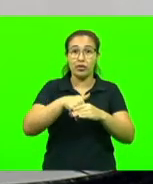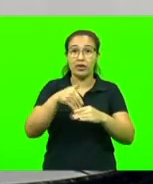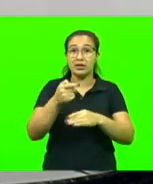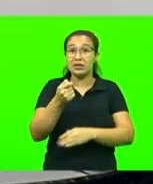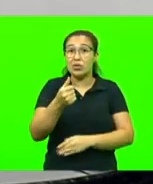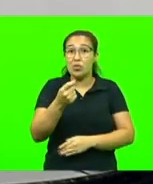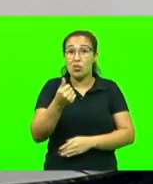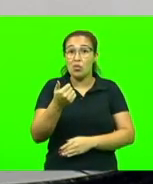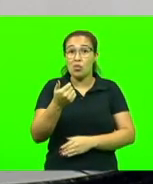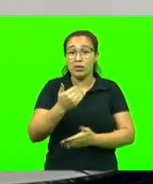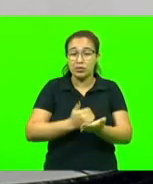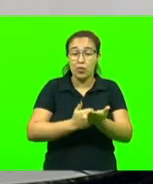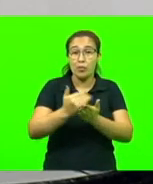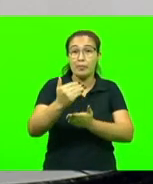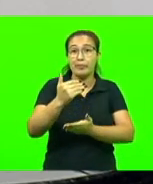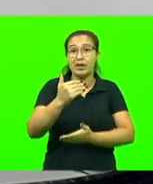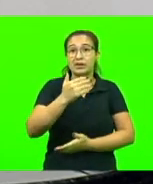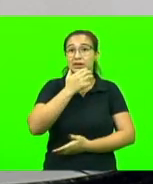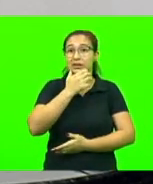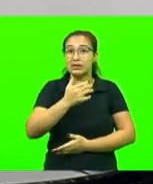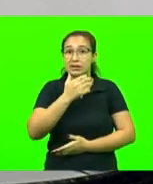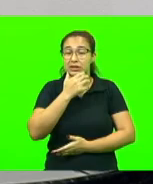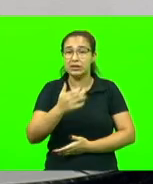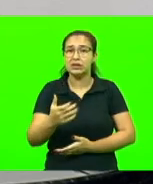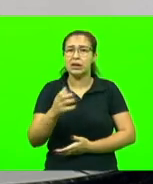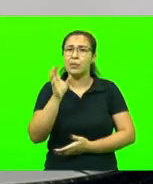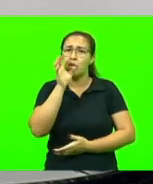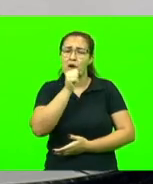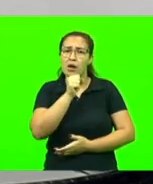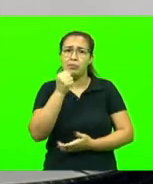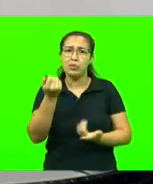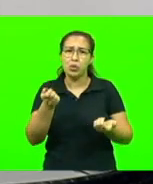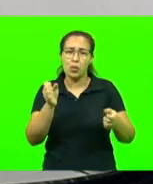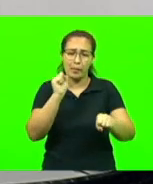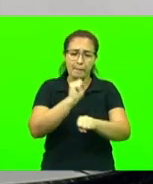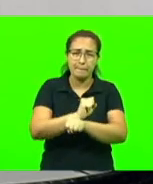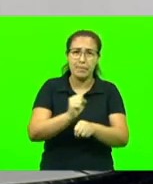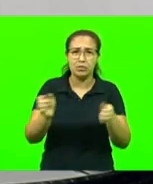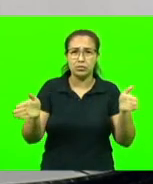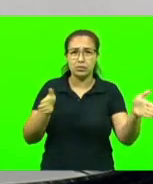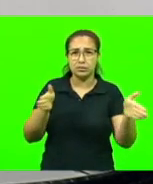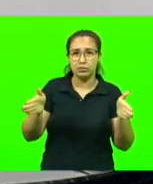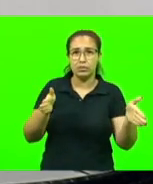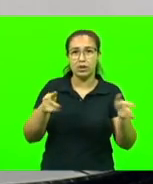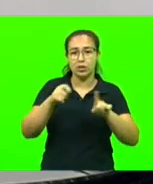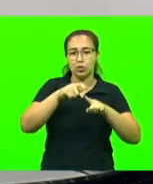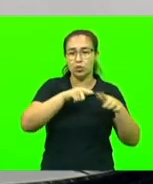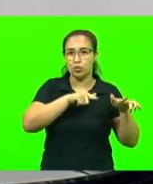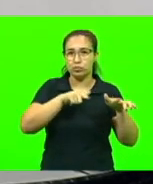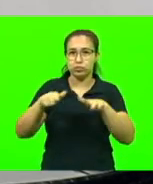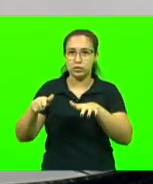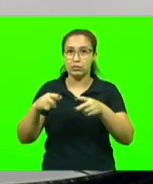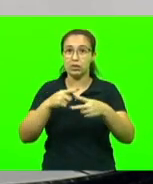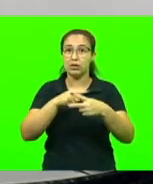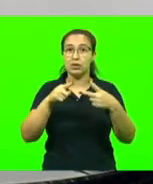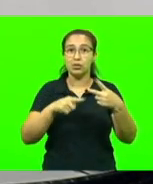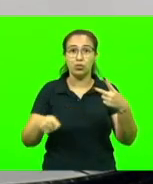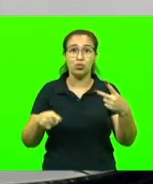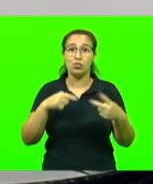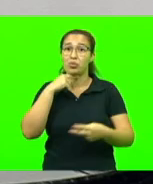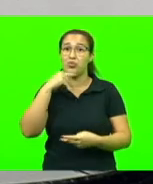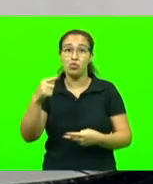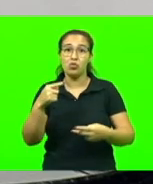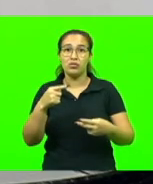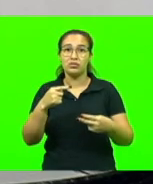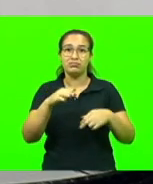Natal, e aí aquele pequeno recesso de Natal e Ano Novo não nos permitiu que o diálogo